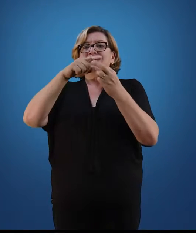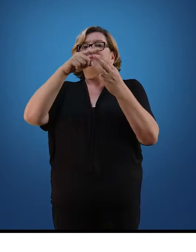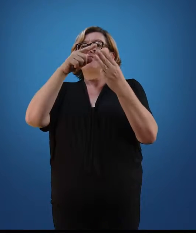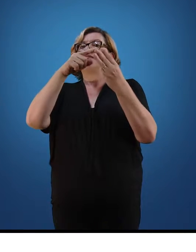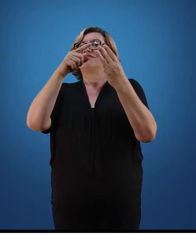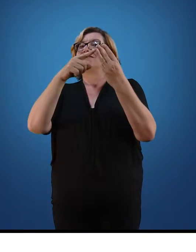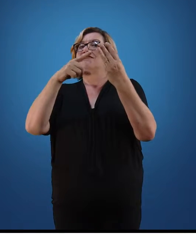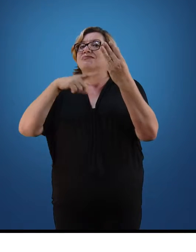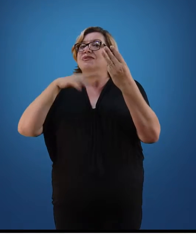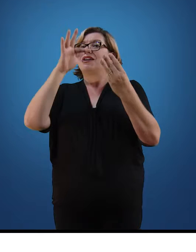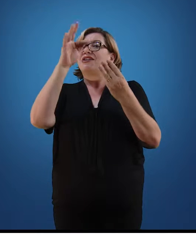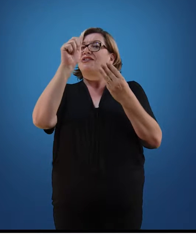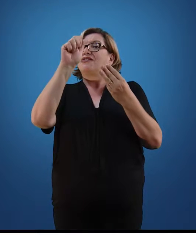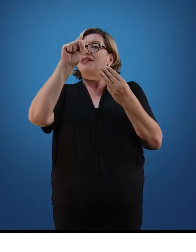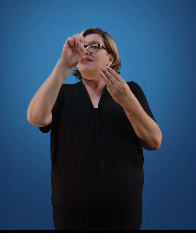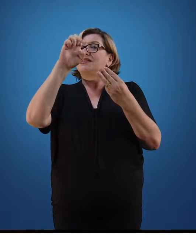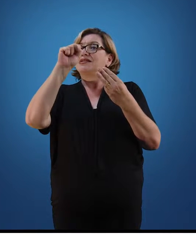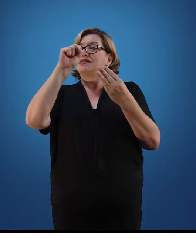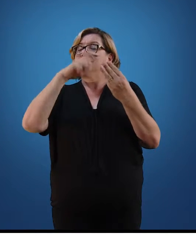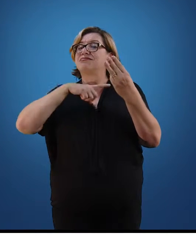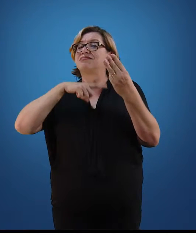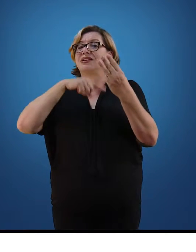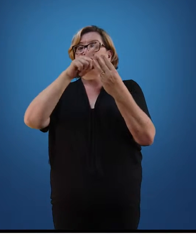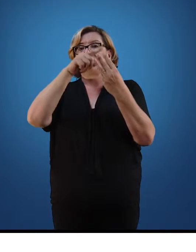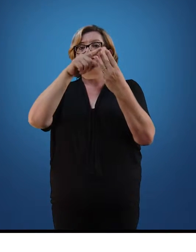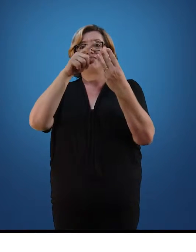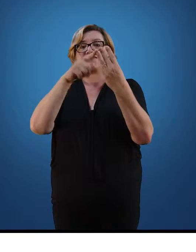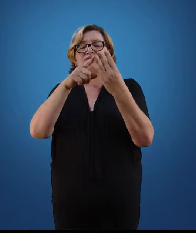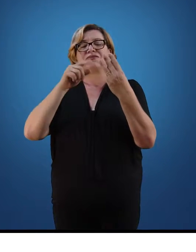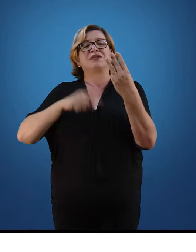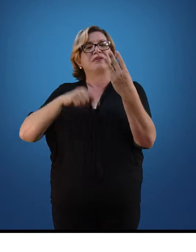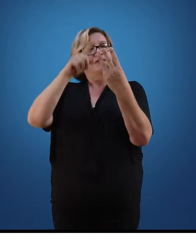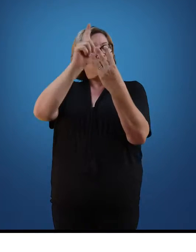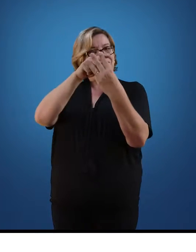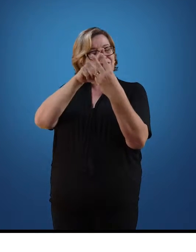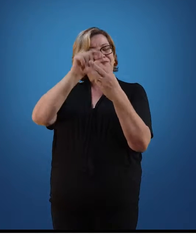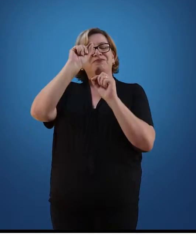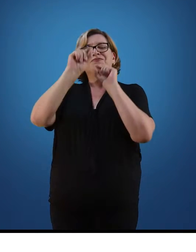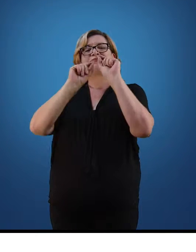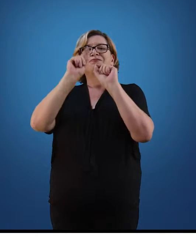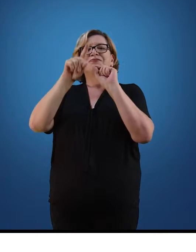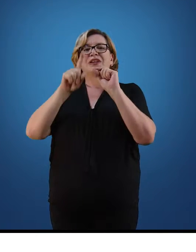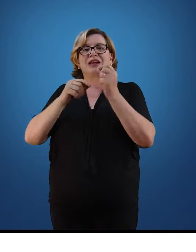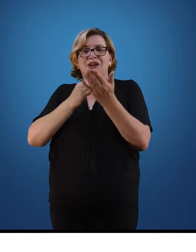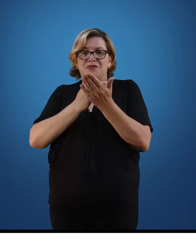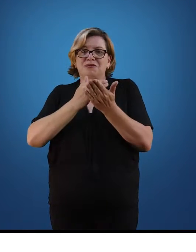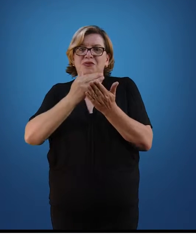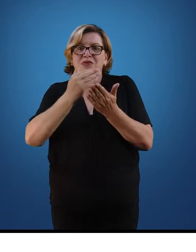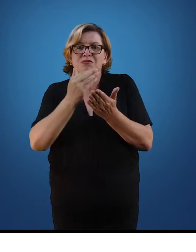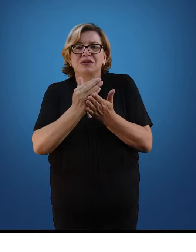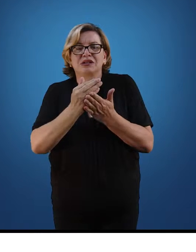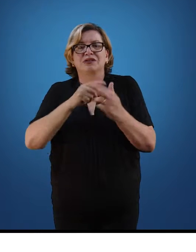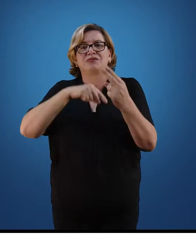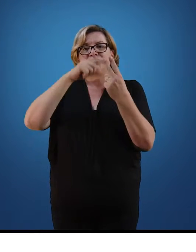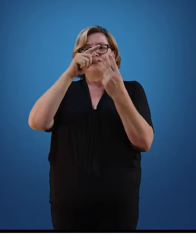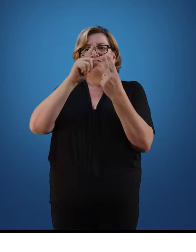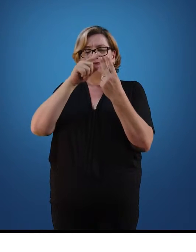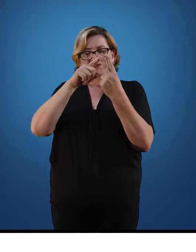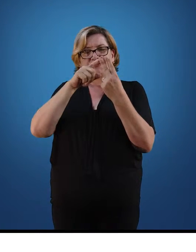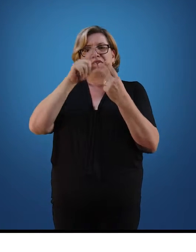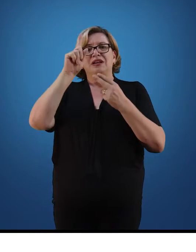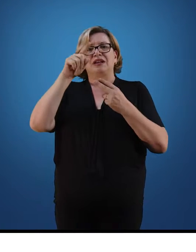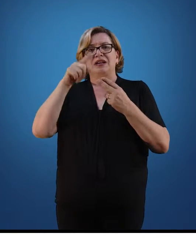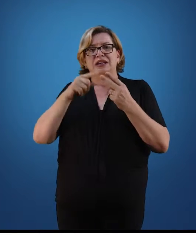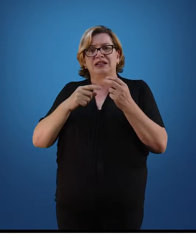fases básicas, o qual a gente pode dizer que a inovação passa. A primeira fase é a iniciação, a segunda fase